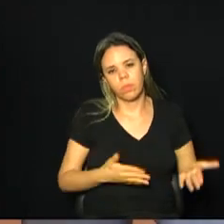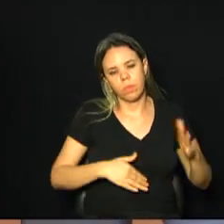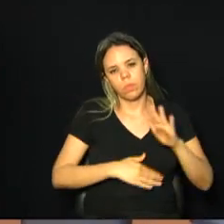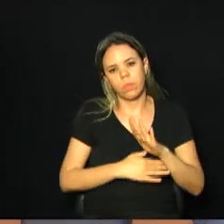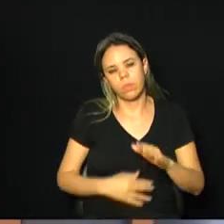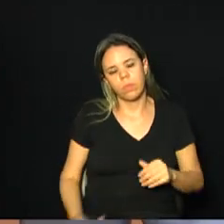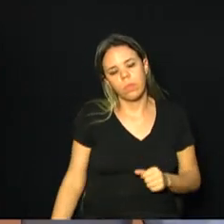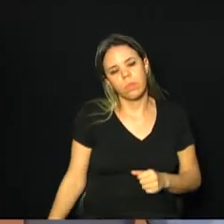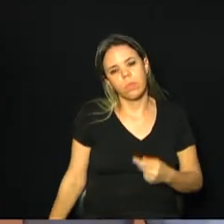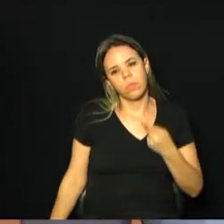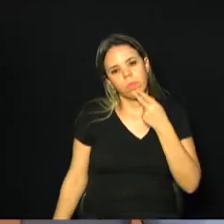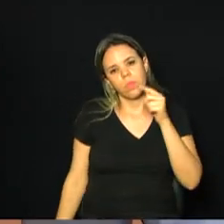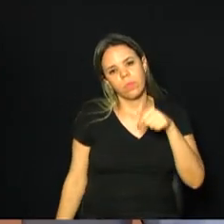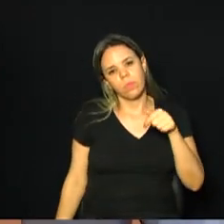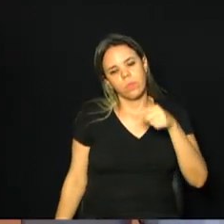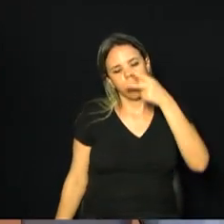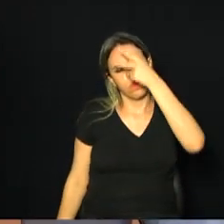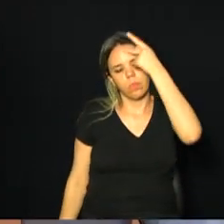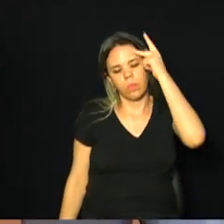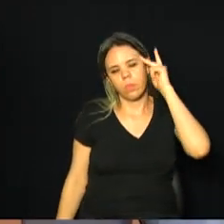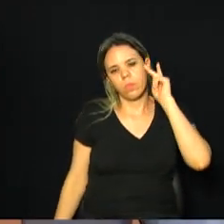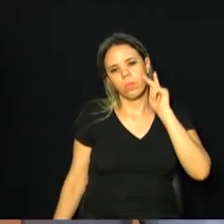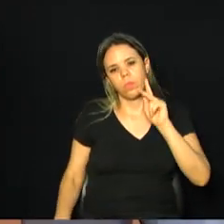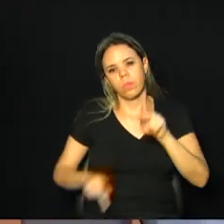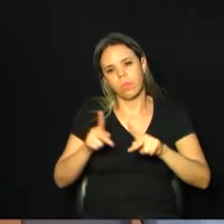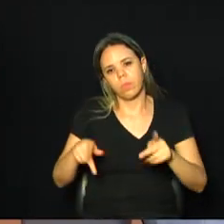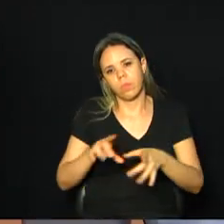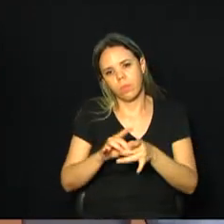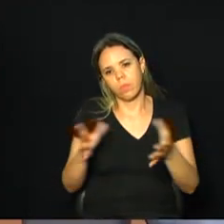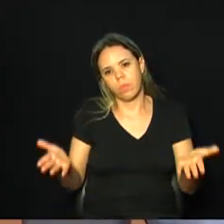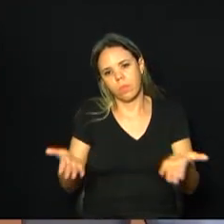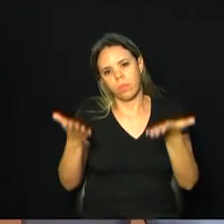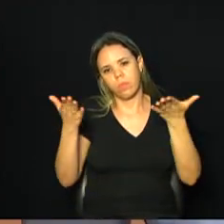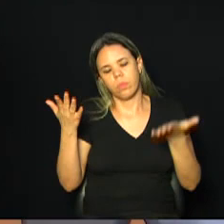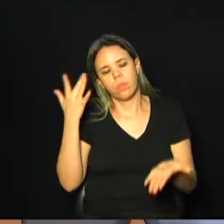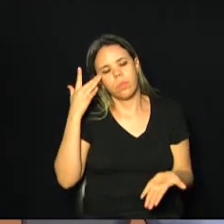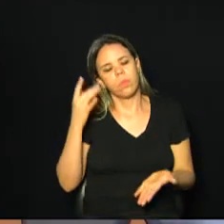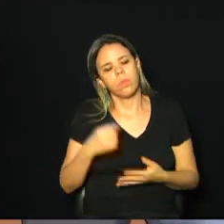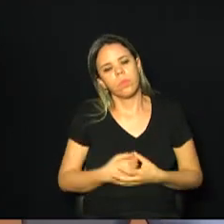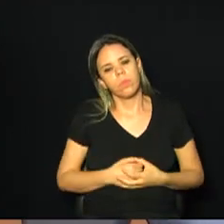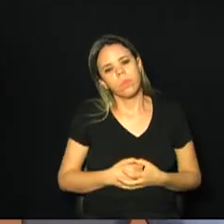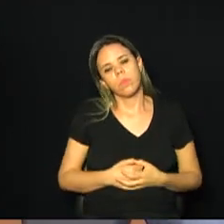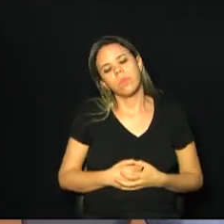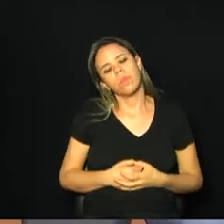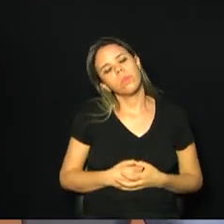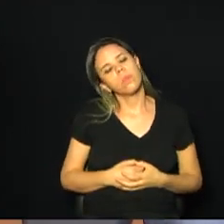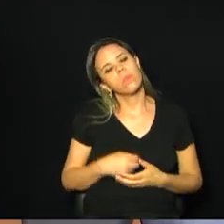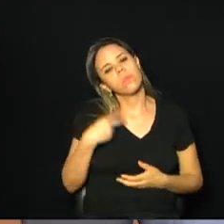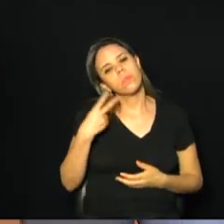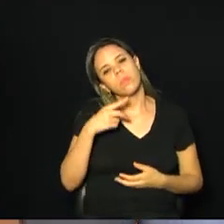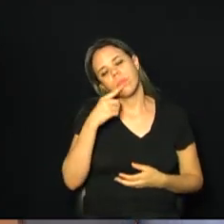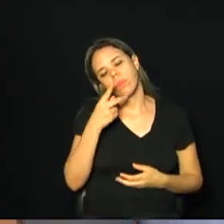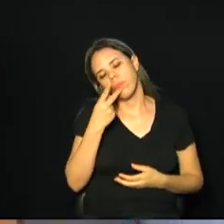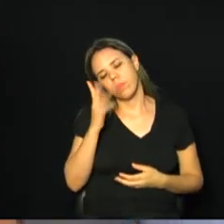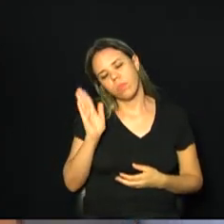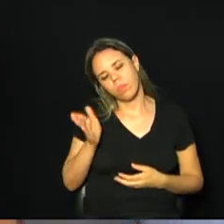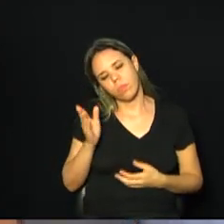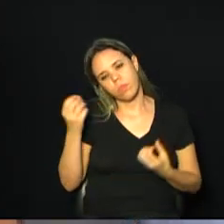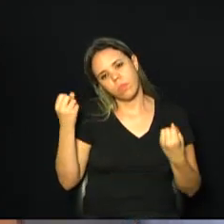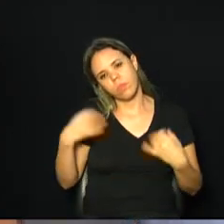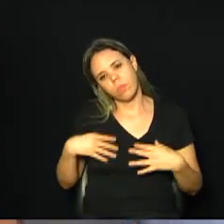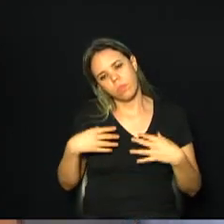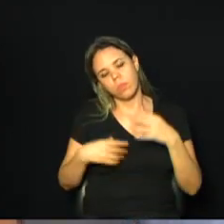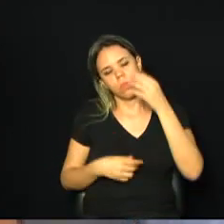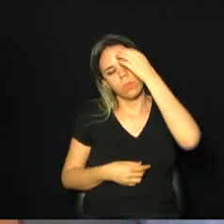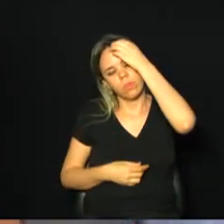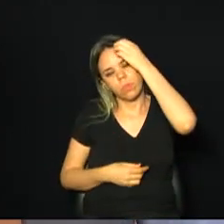que eu falo que essa casa de leis aqui, ela é do povo, e eu acho que, como o vereador Eduardo Magoga já